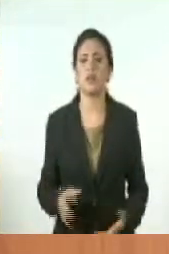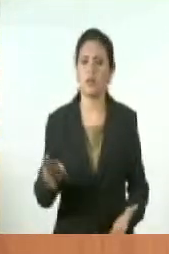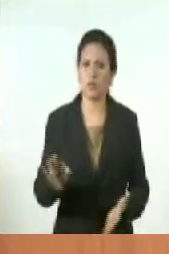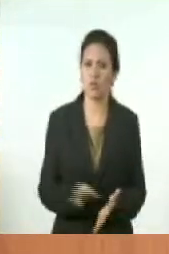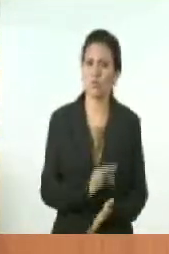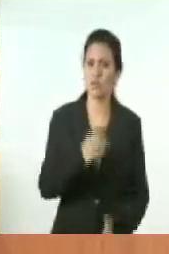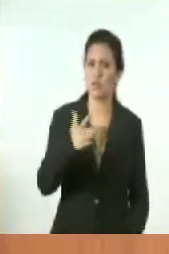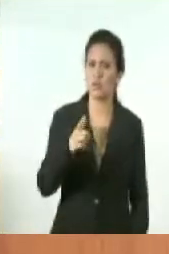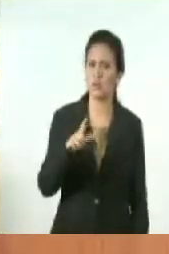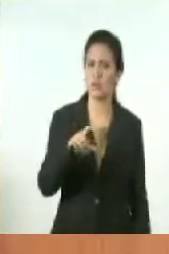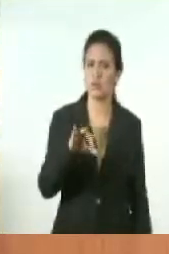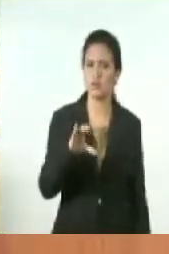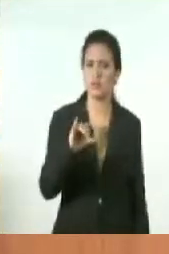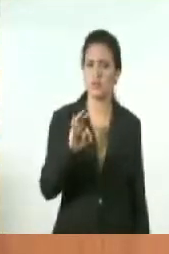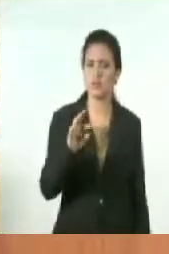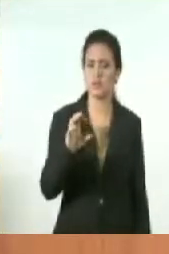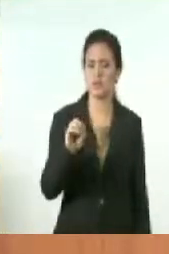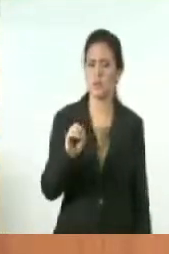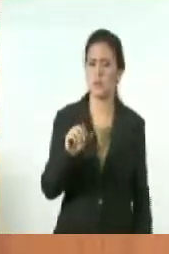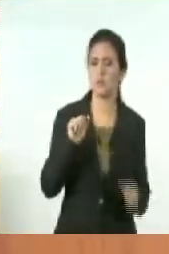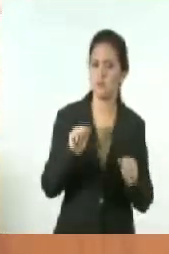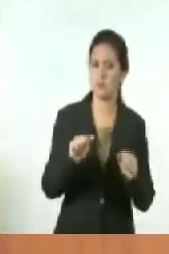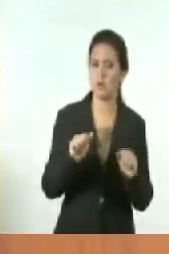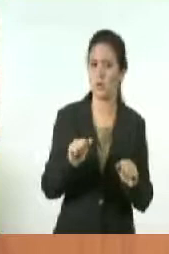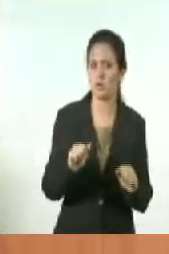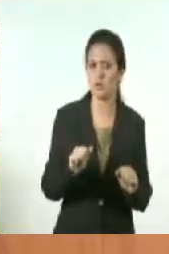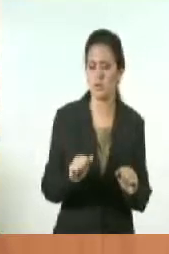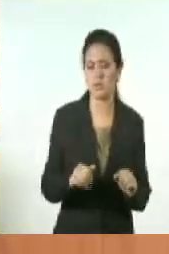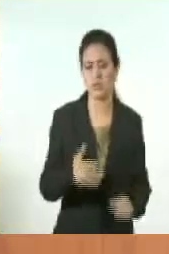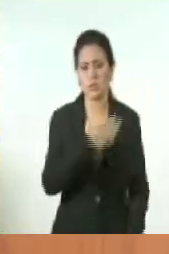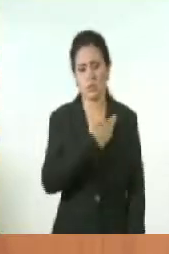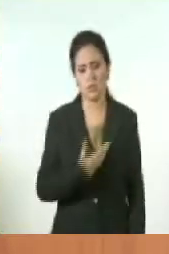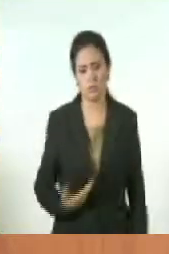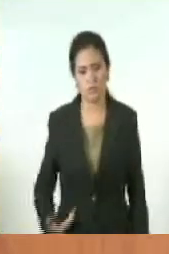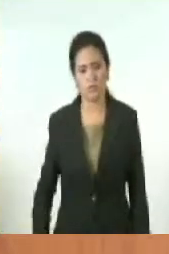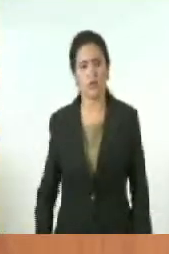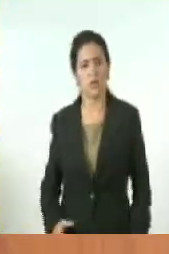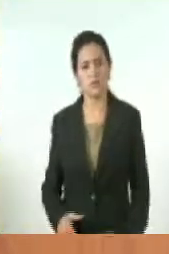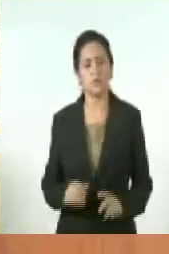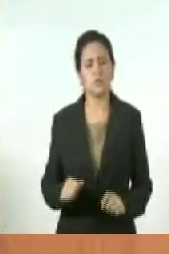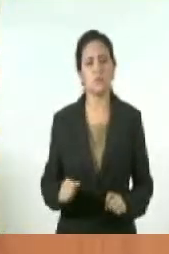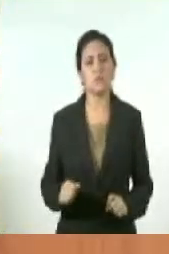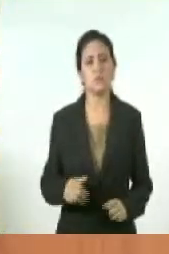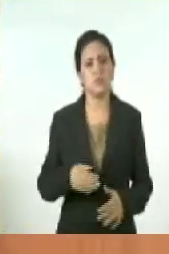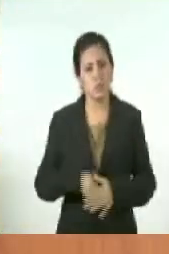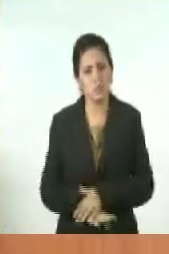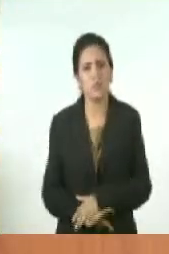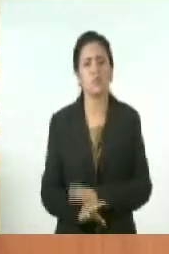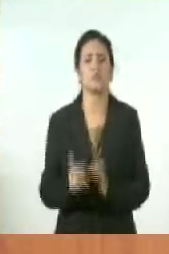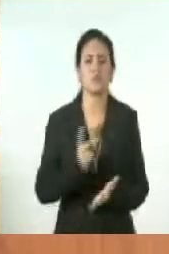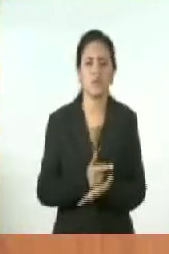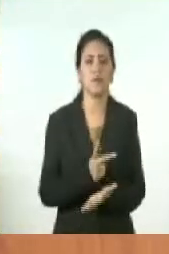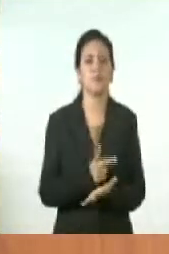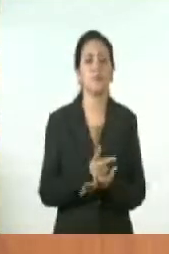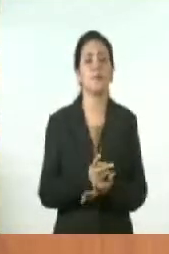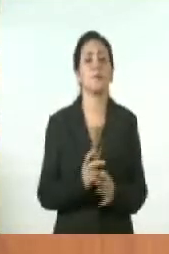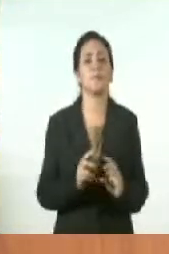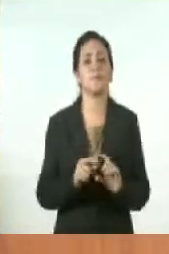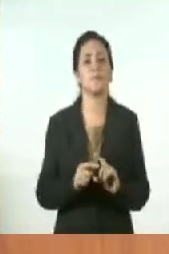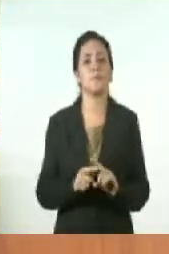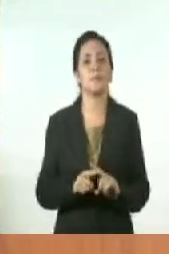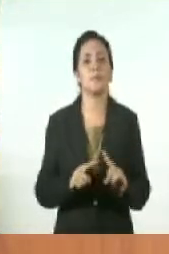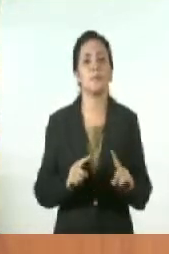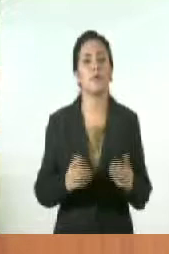licitação? Ainda não vi. Pode ter, é praxe do governo fazer contrato sem licitação. Vamos atrás para saber. Só que hoje existe uma empresa